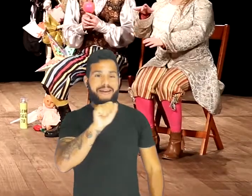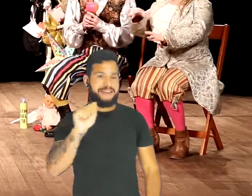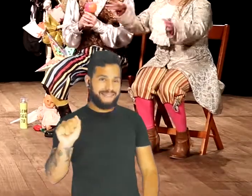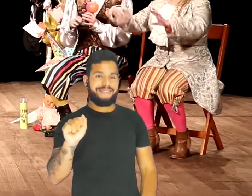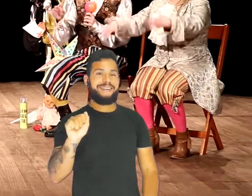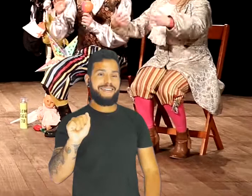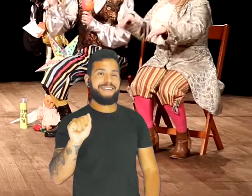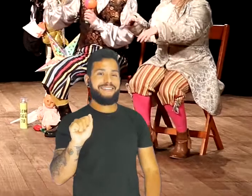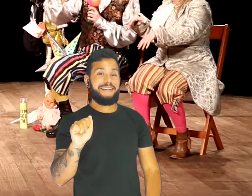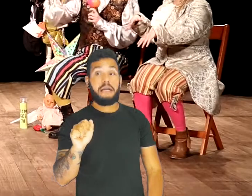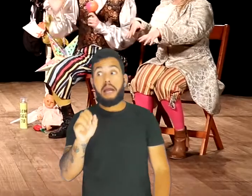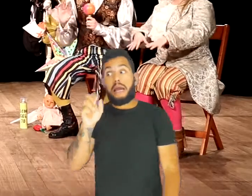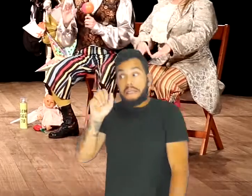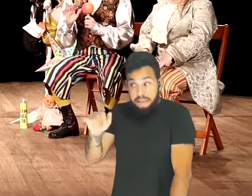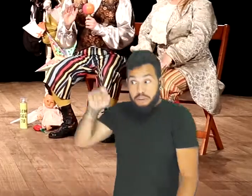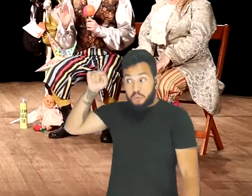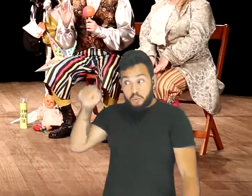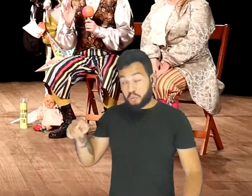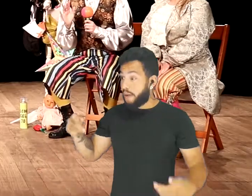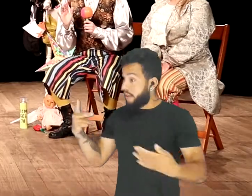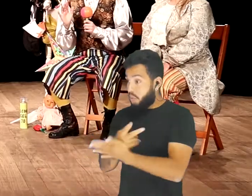Vai dando. Mas